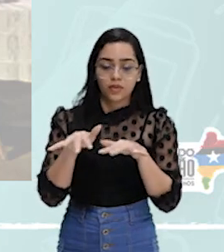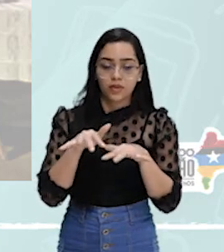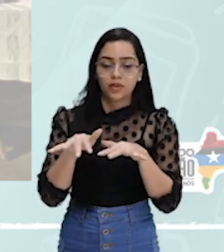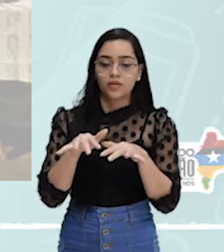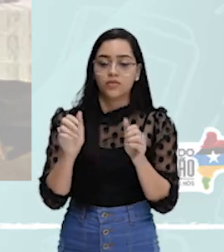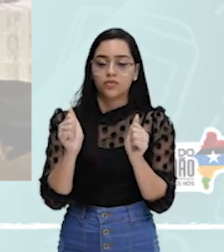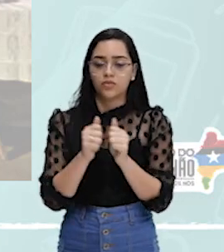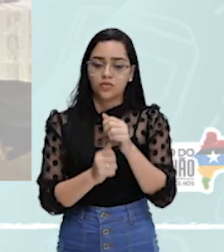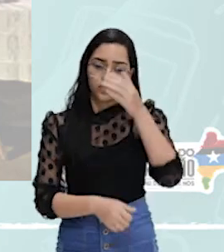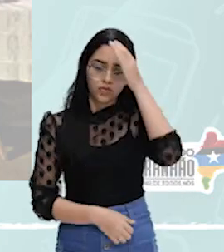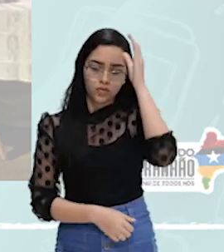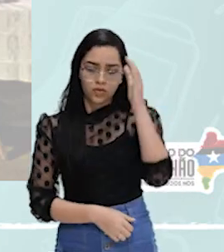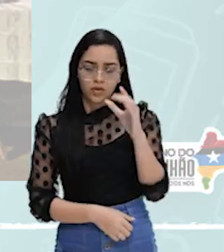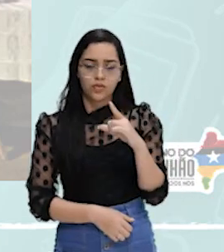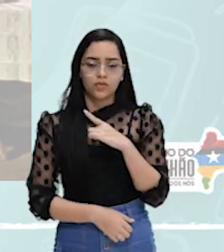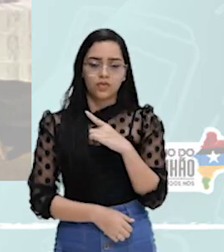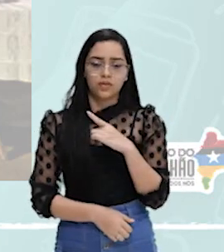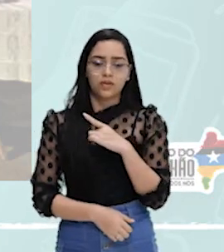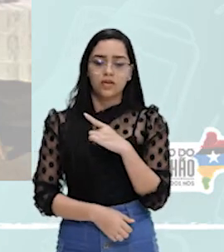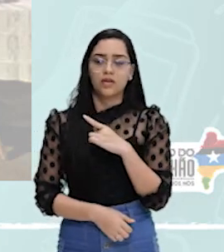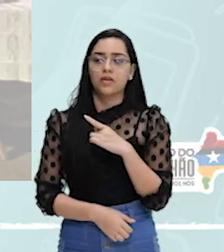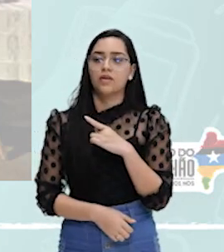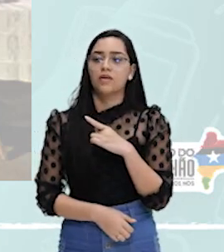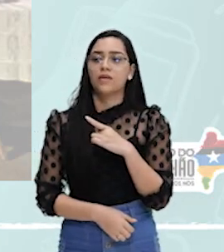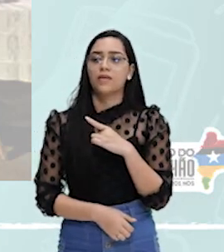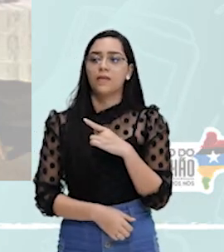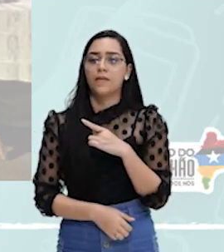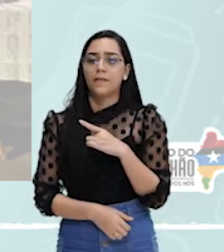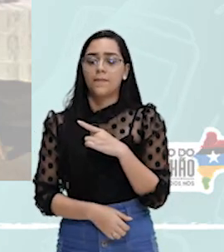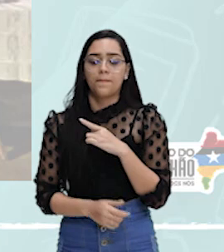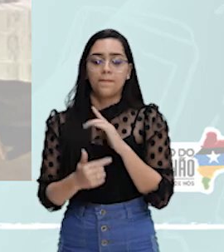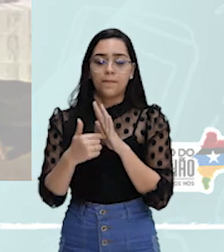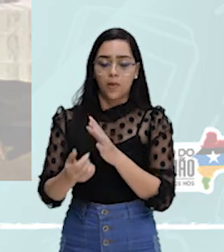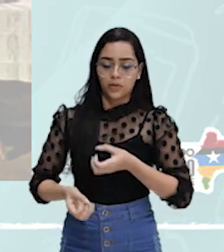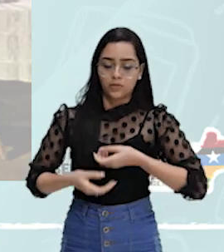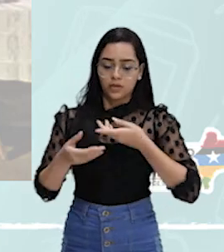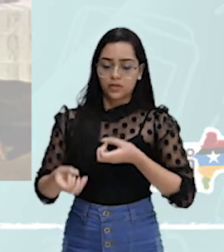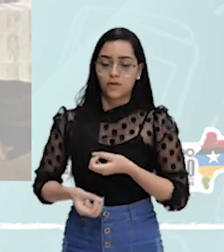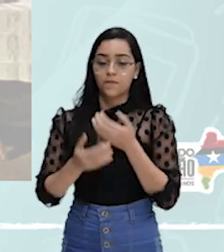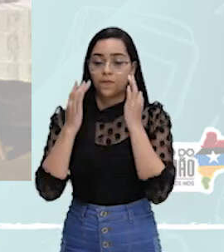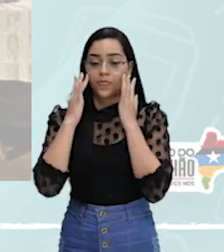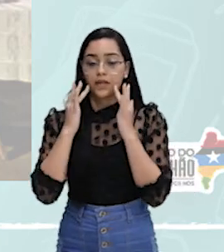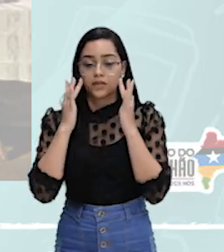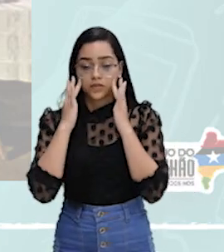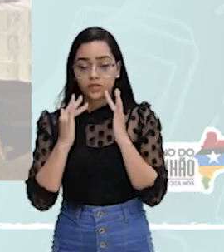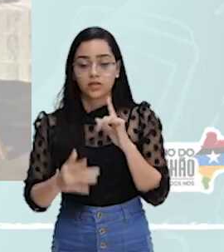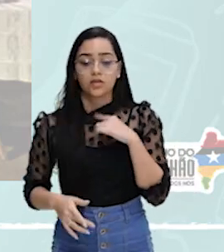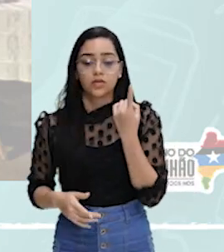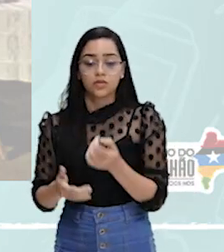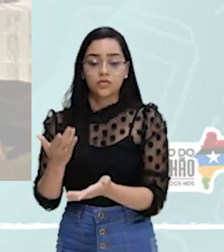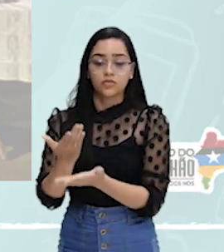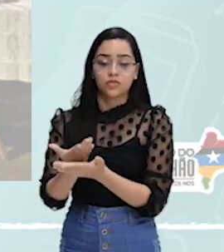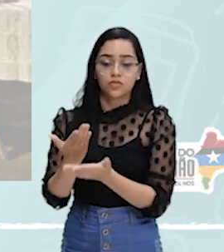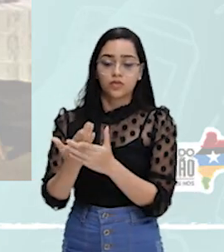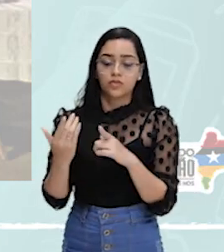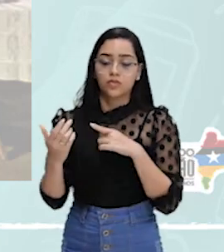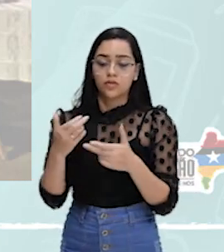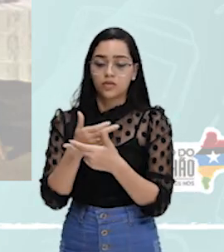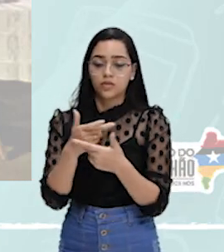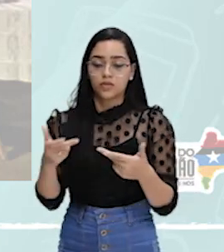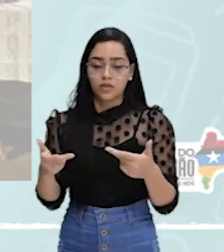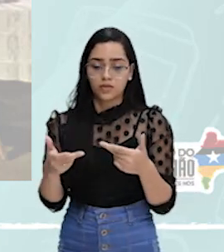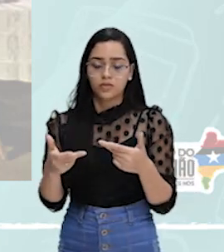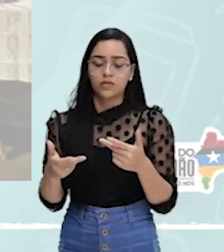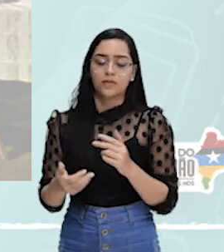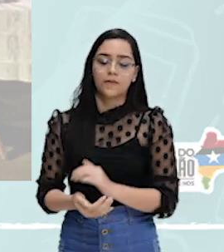renascentista cultural, que ele tem uma face muito mais de expressão artística. E se nós estamos falando das faces do